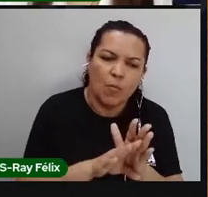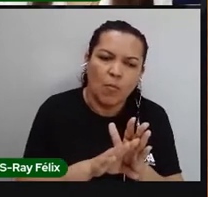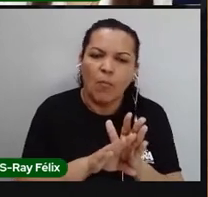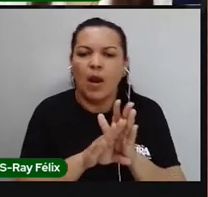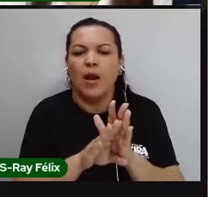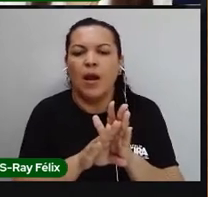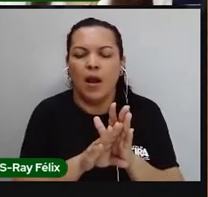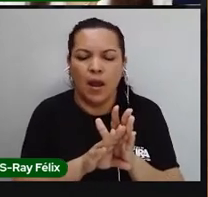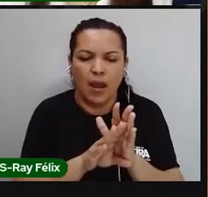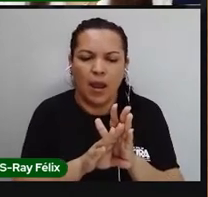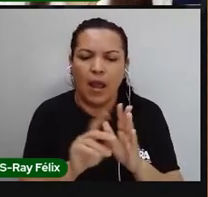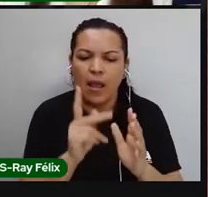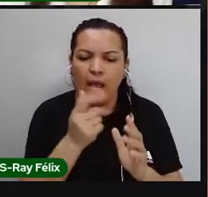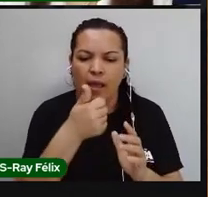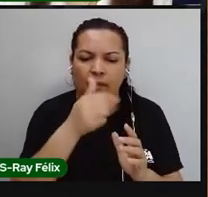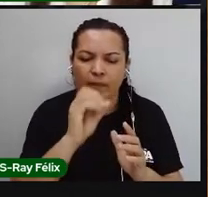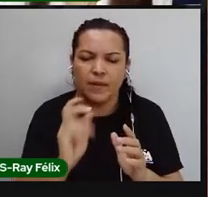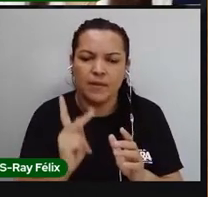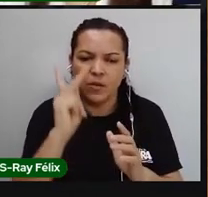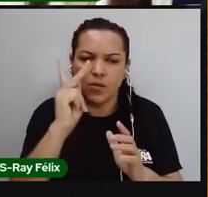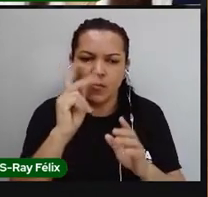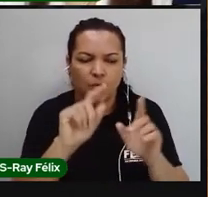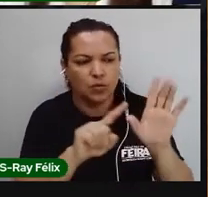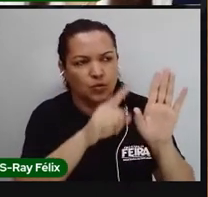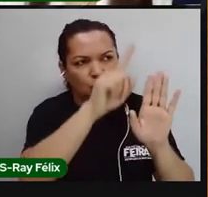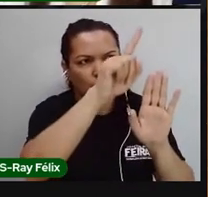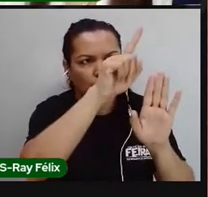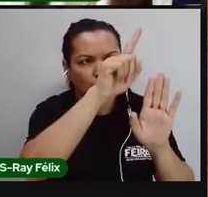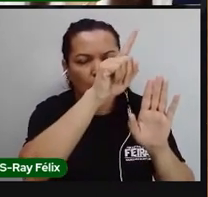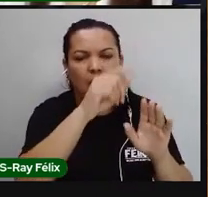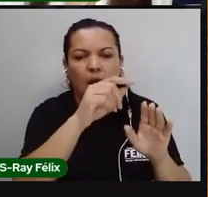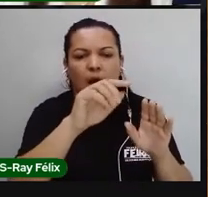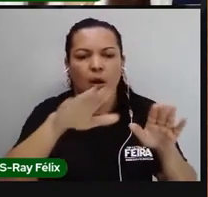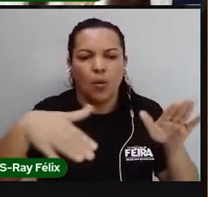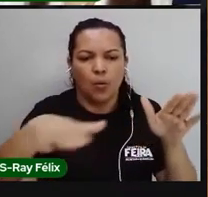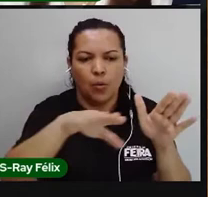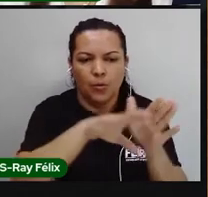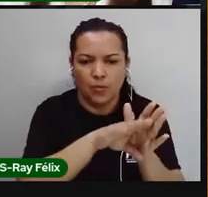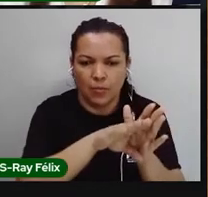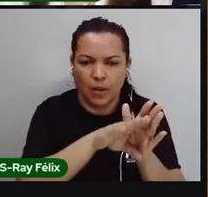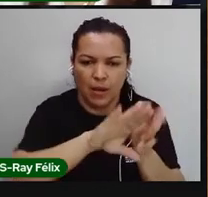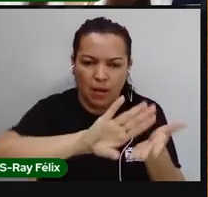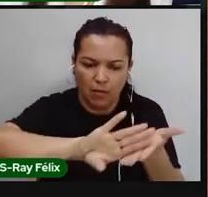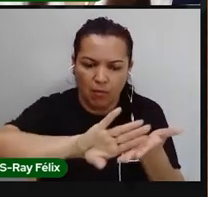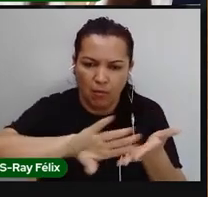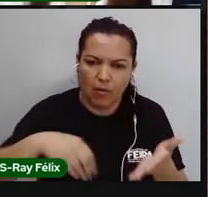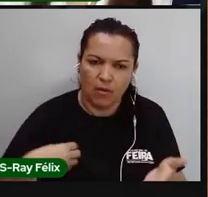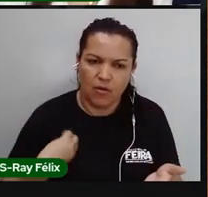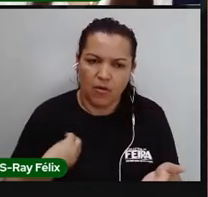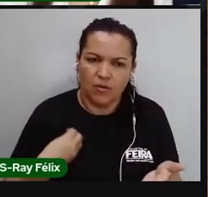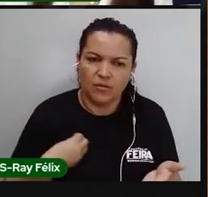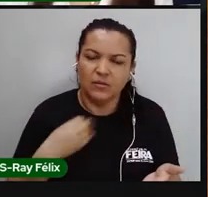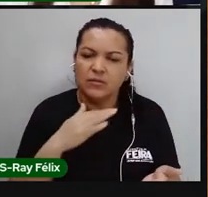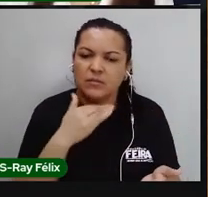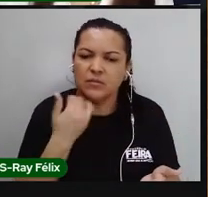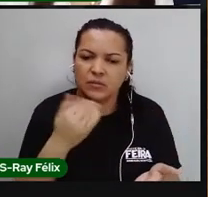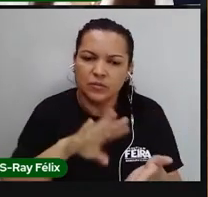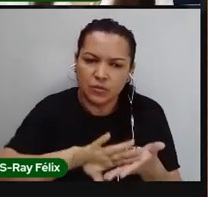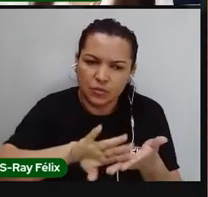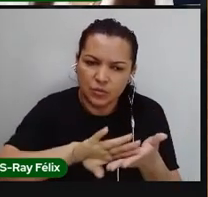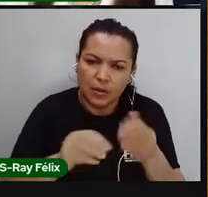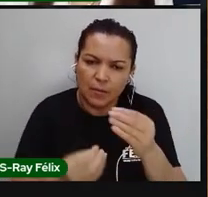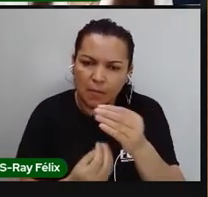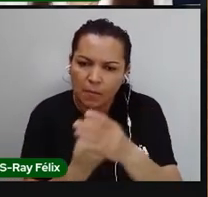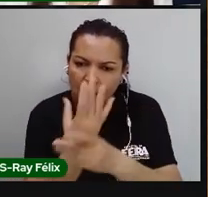mar. Nesta camada vivem os humanos, junto com o resto de organismos vivos, como as plantas, os animais, os